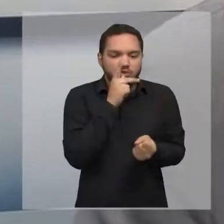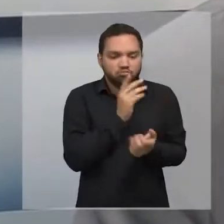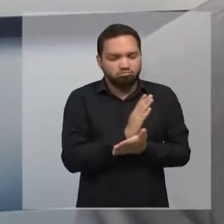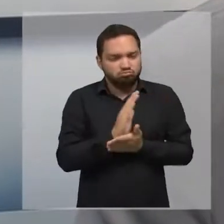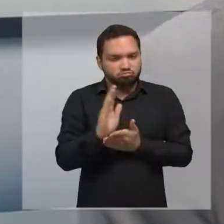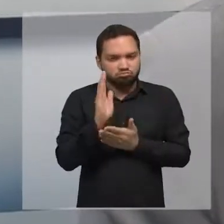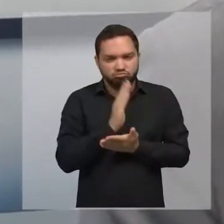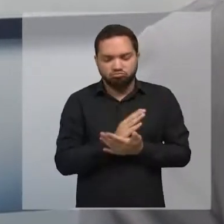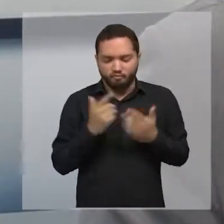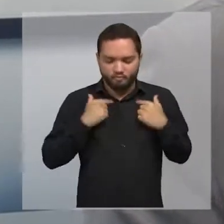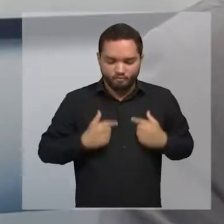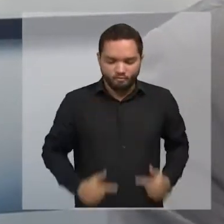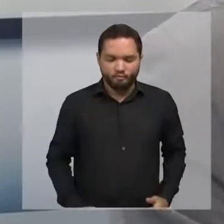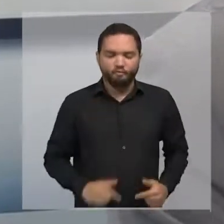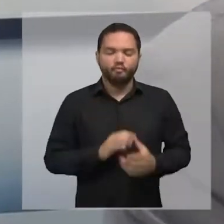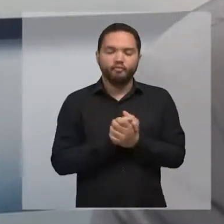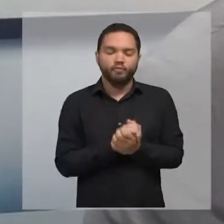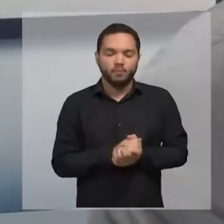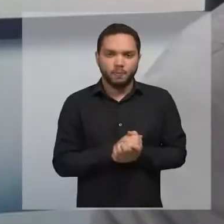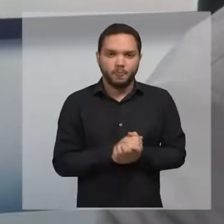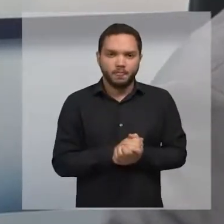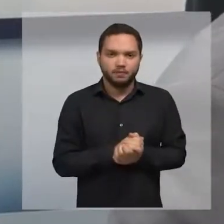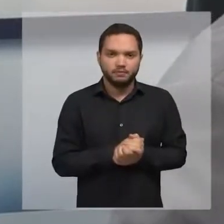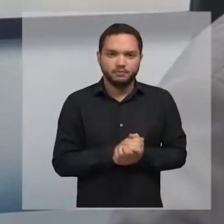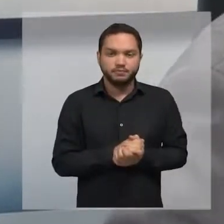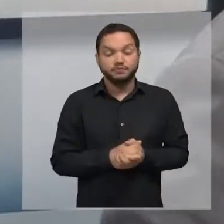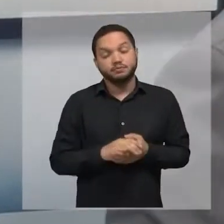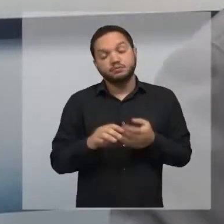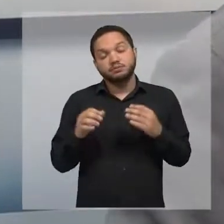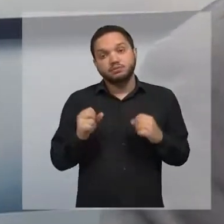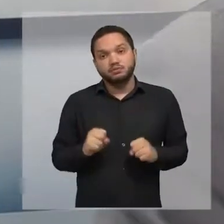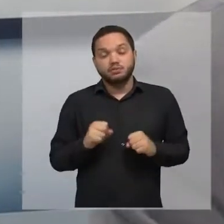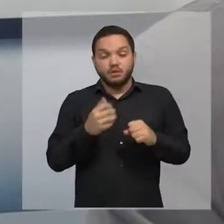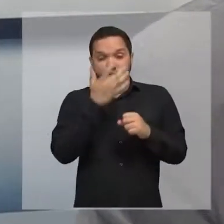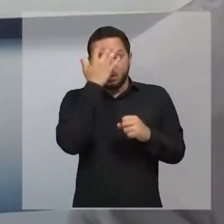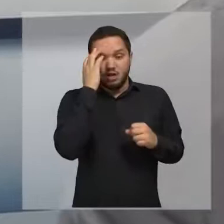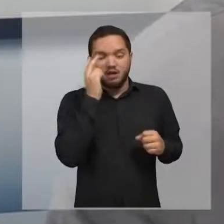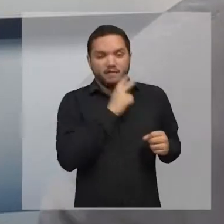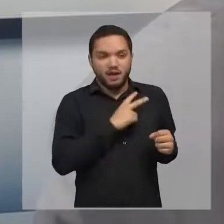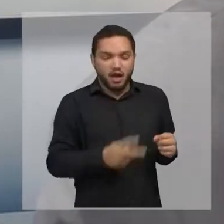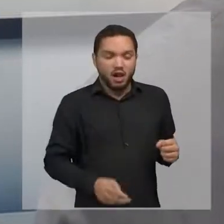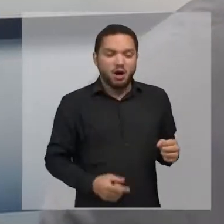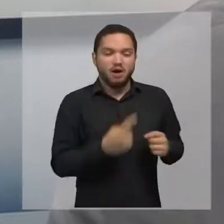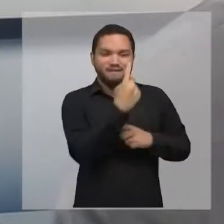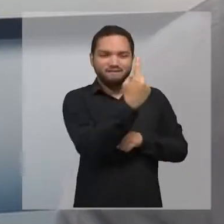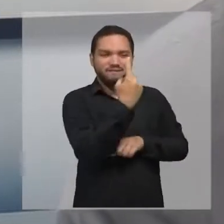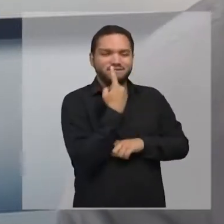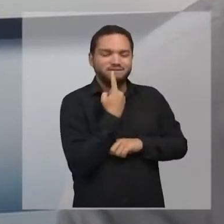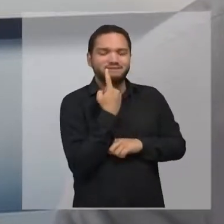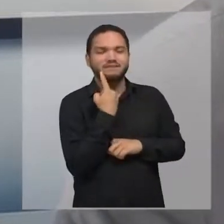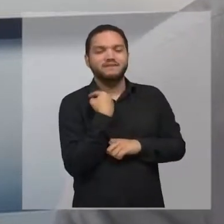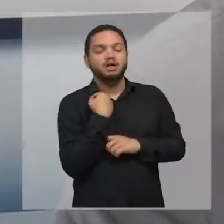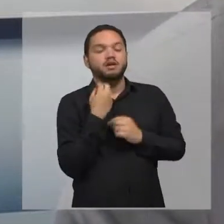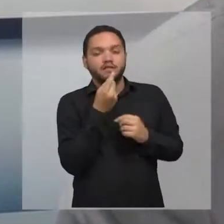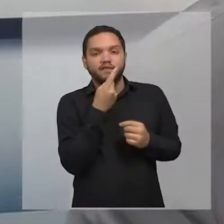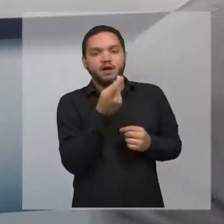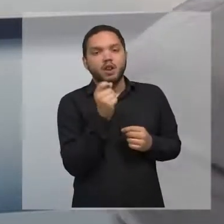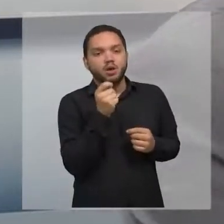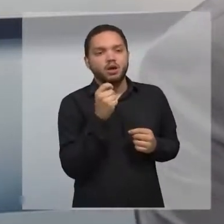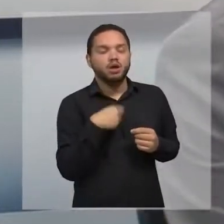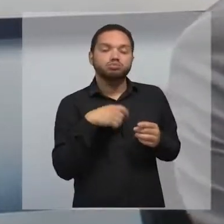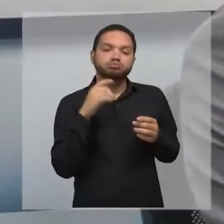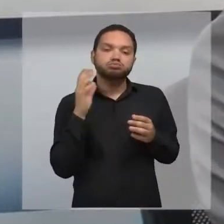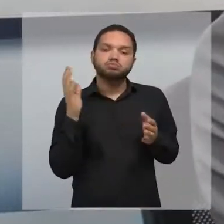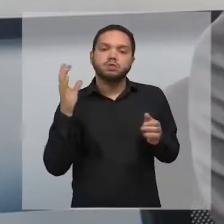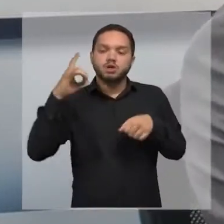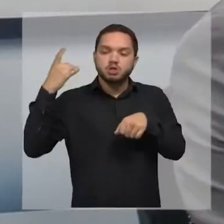sem lado. O que eu posso auxiliar aos parlamentares que me procuram é isso. É que eu posso dar